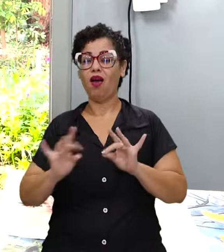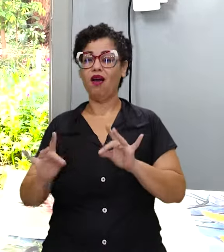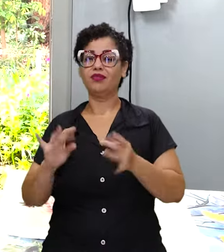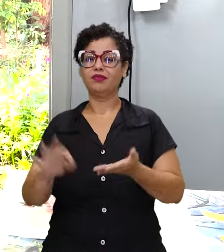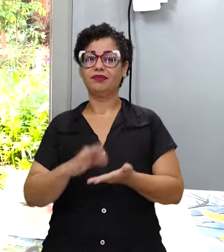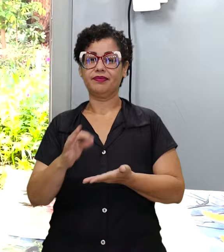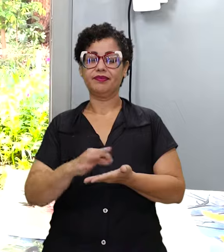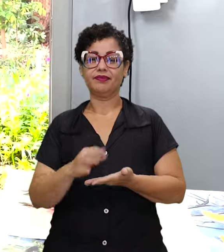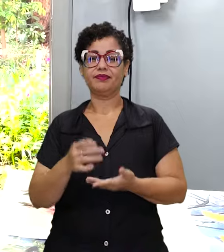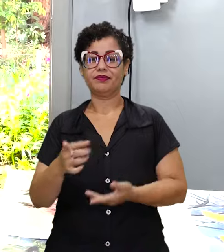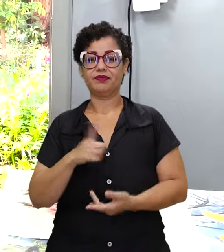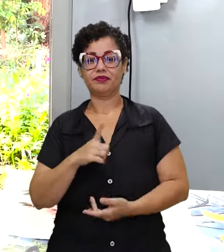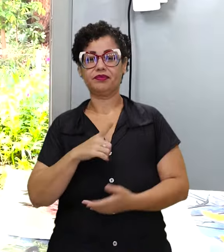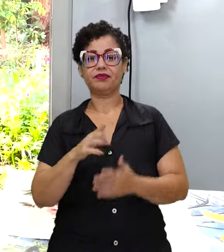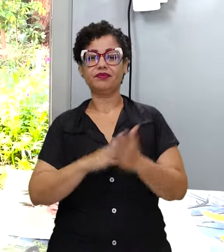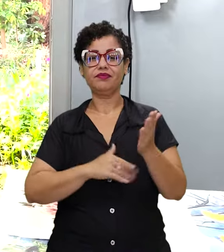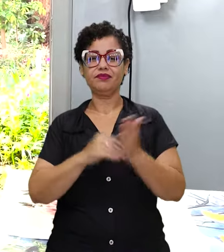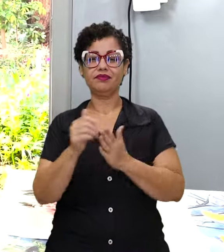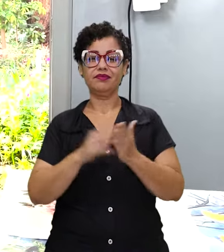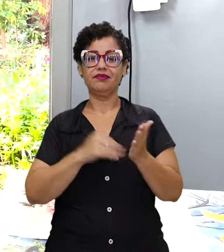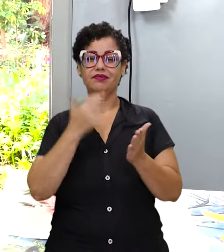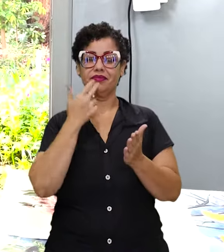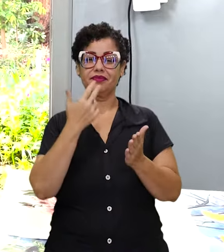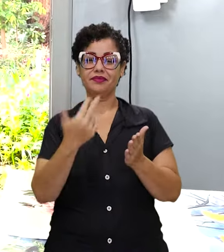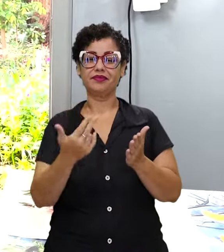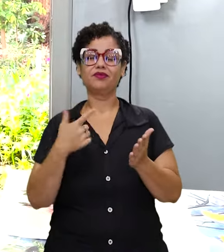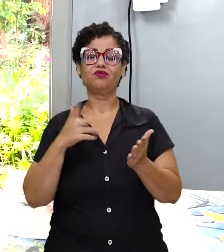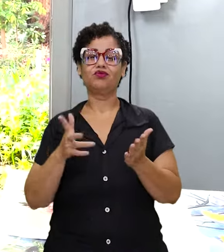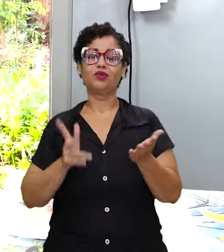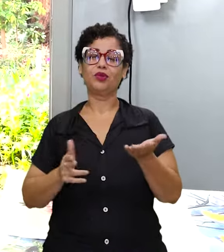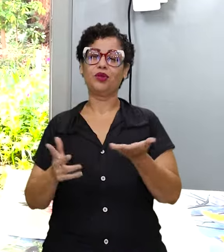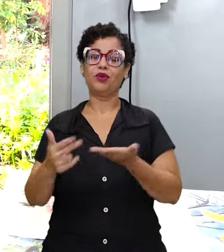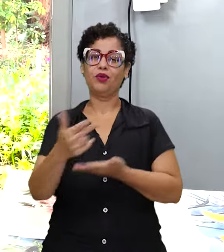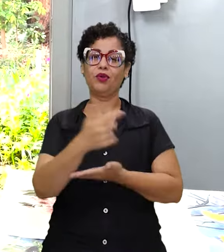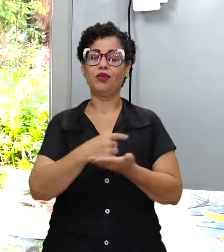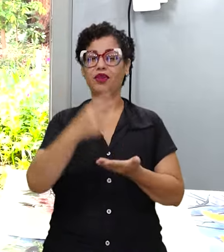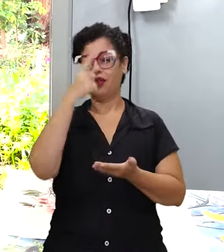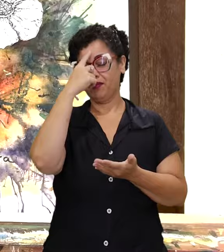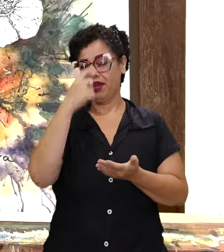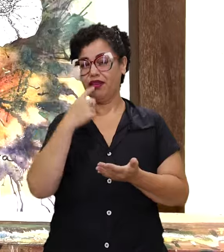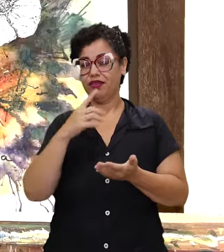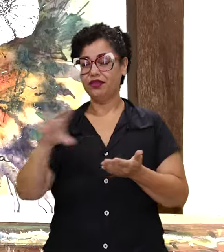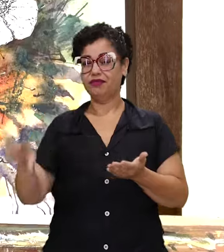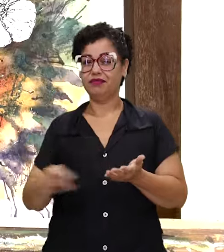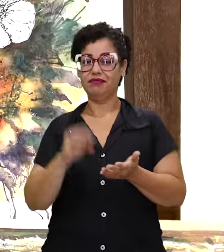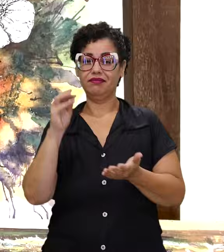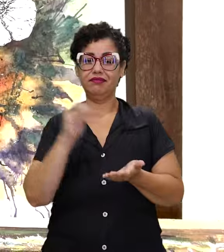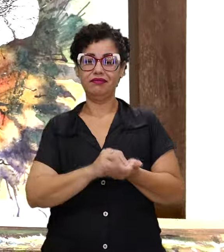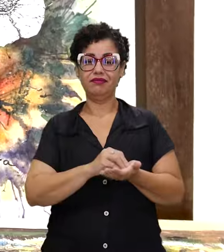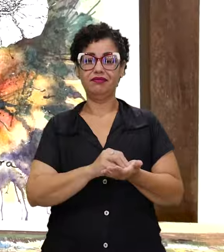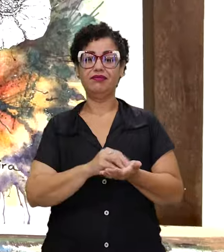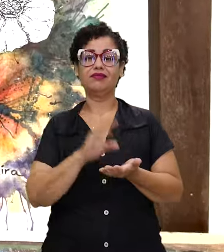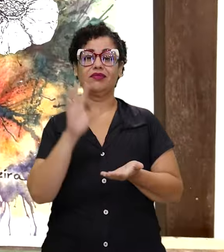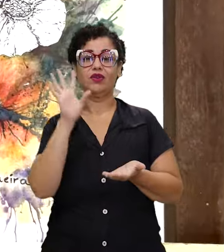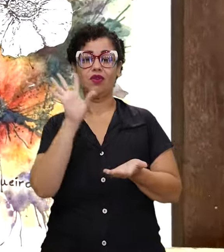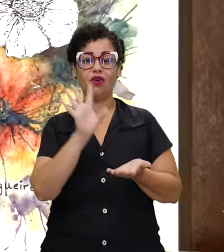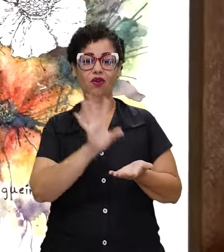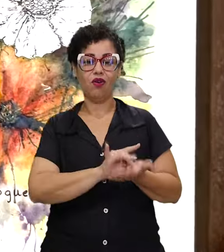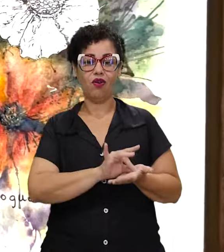Eu tenho aqui uma aquarela, onde que eu recortei uma gravura, e fiz a